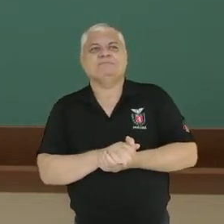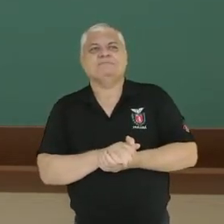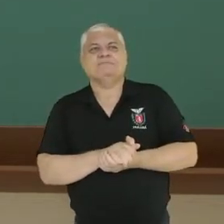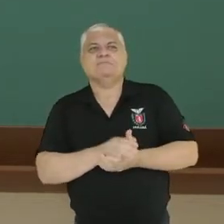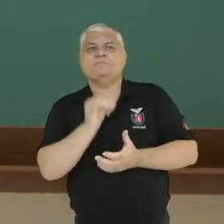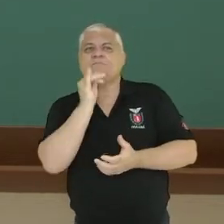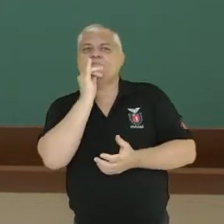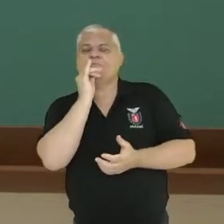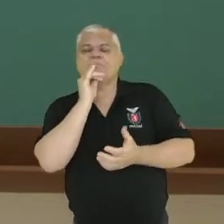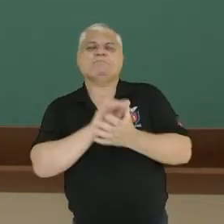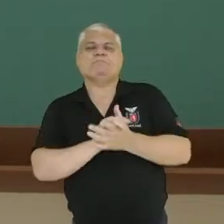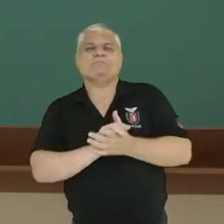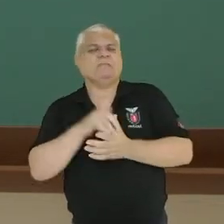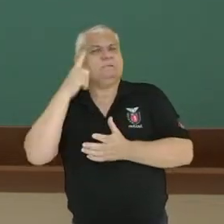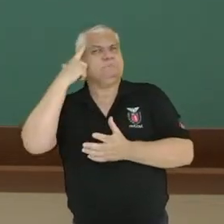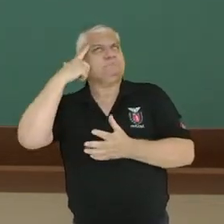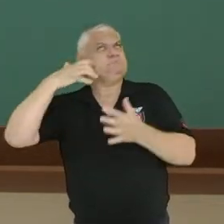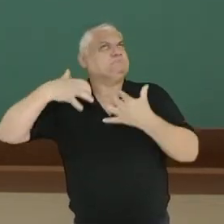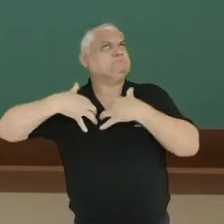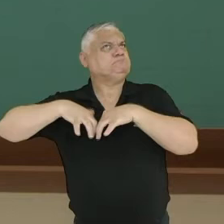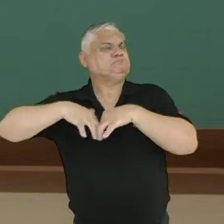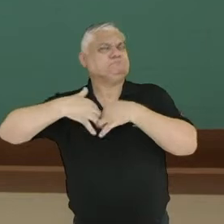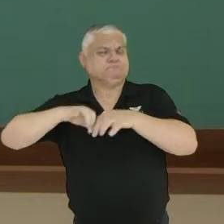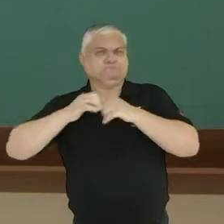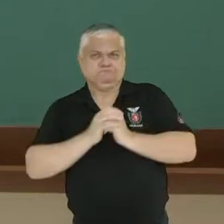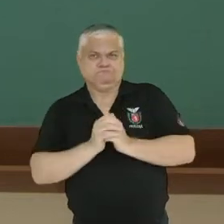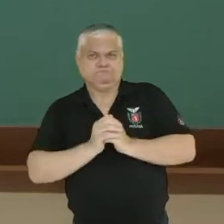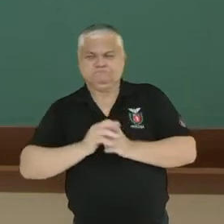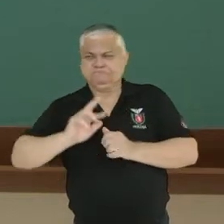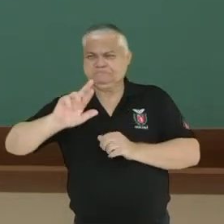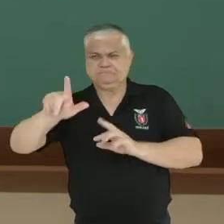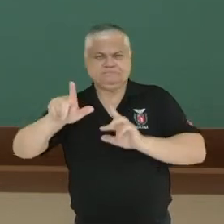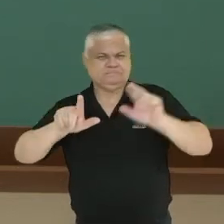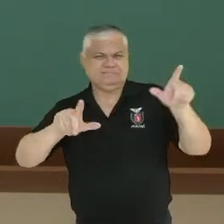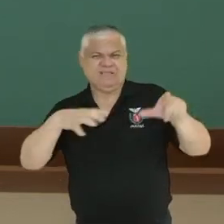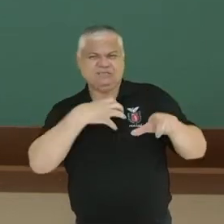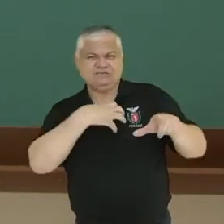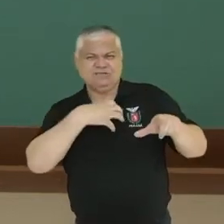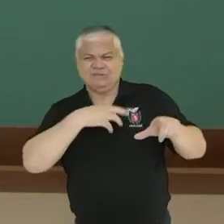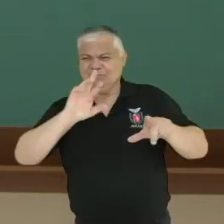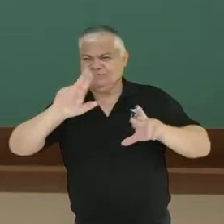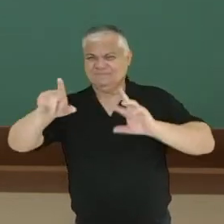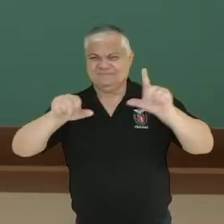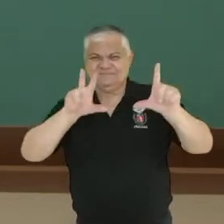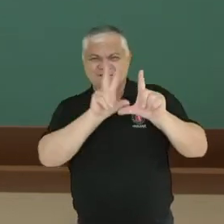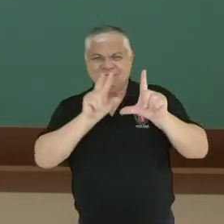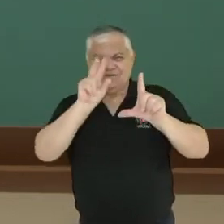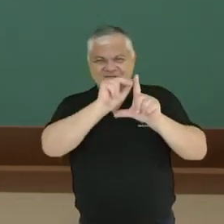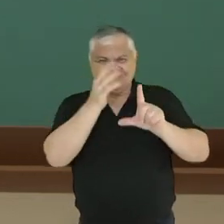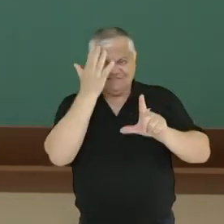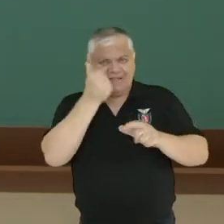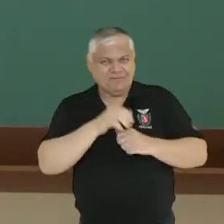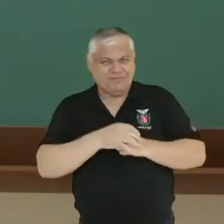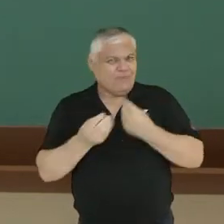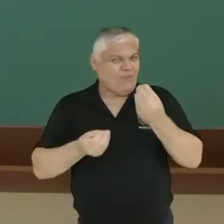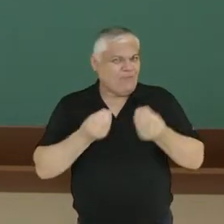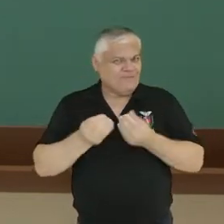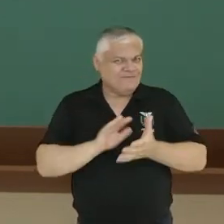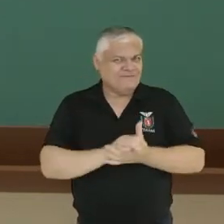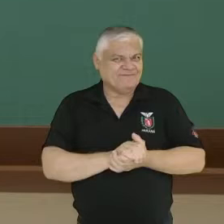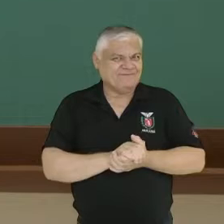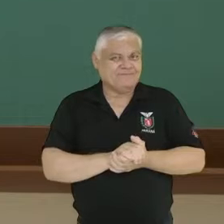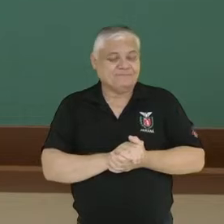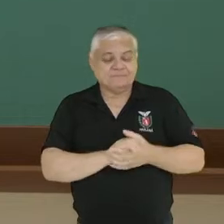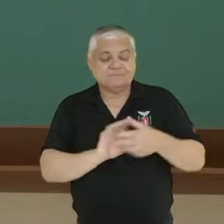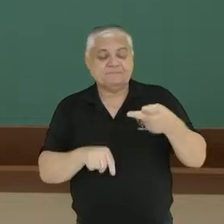Vamos pensar, você sabe quais são as diferentes maneiras de se calcular logaritmo? E aí? E